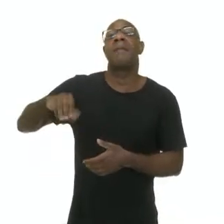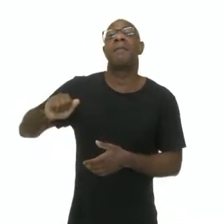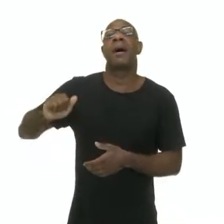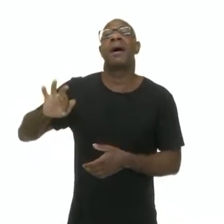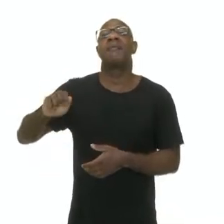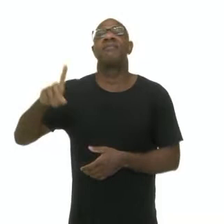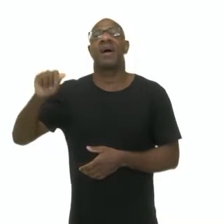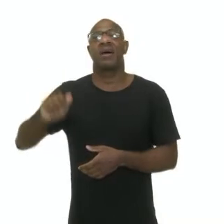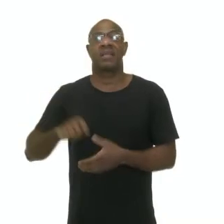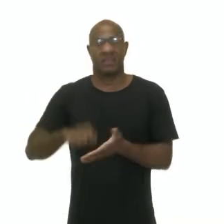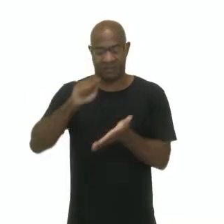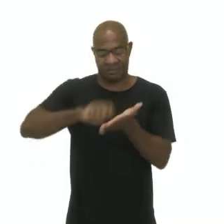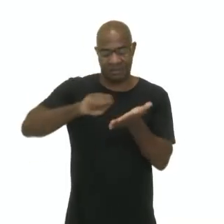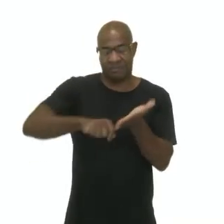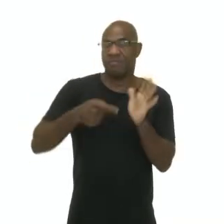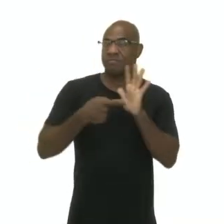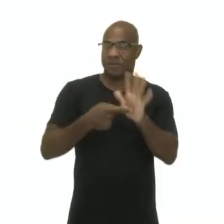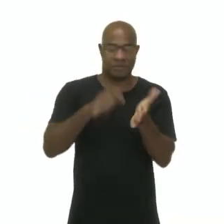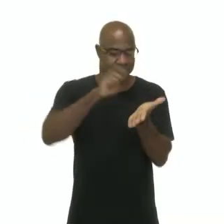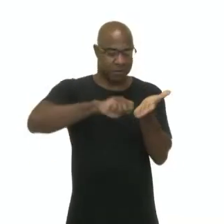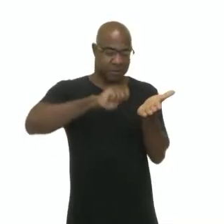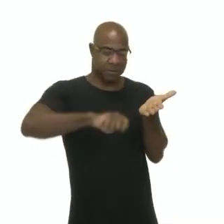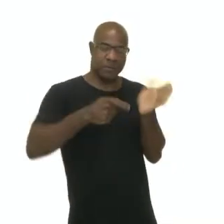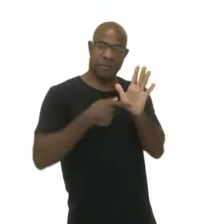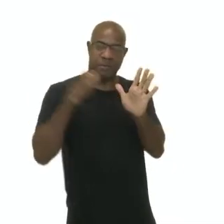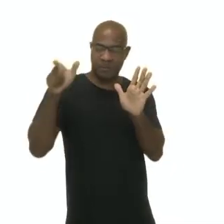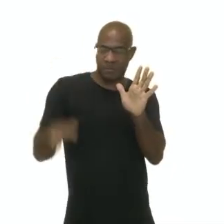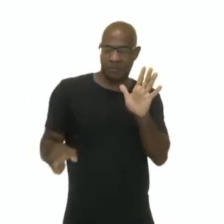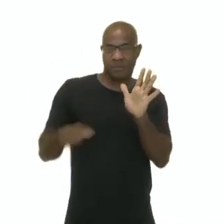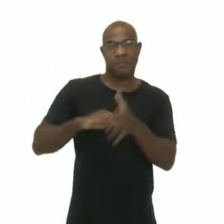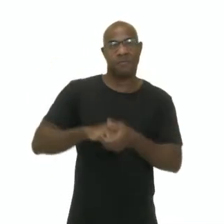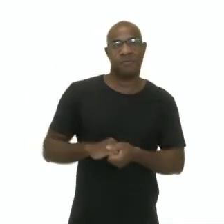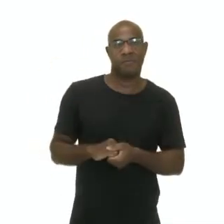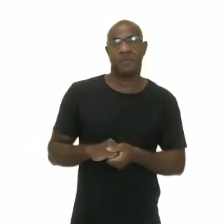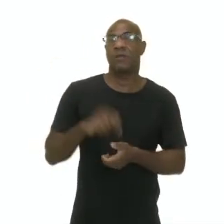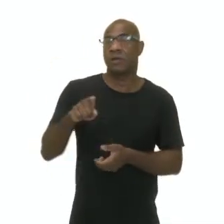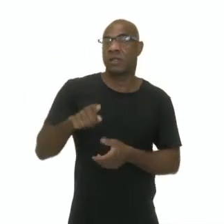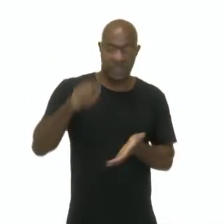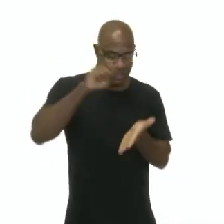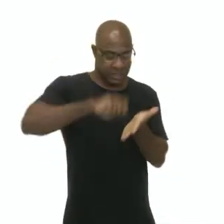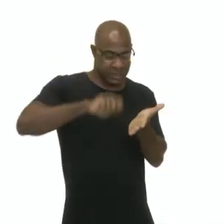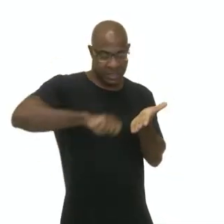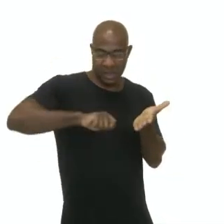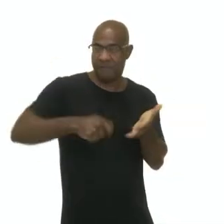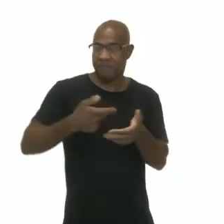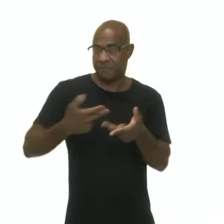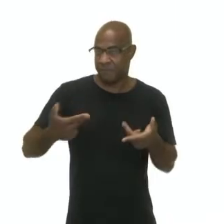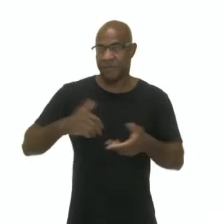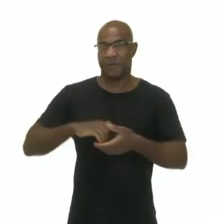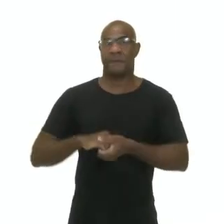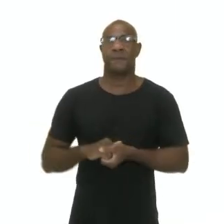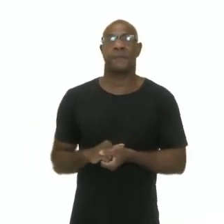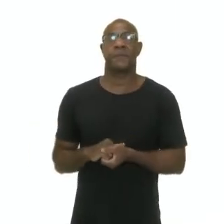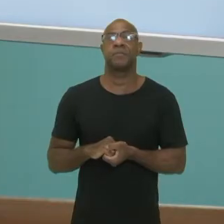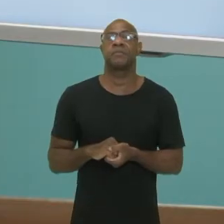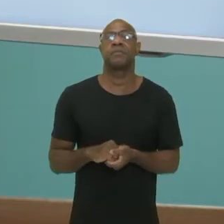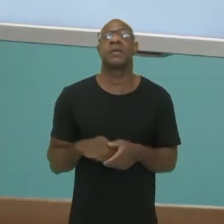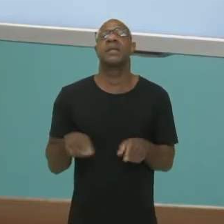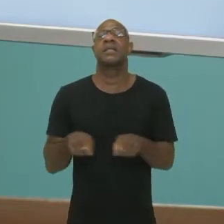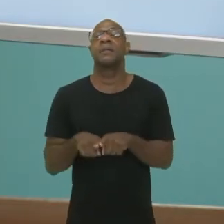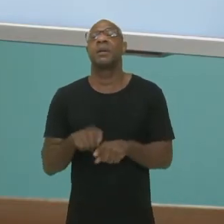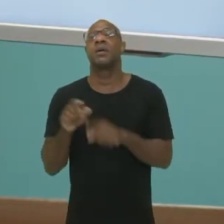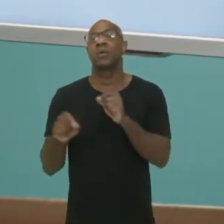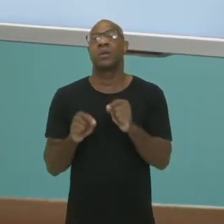uma pequena apresentação personal sobre ti, destacando quem eres, onde vives, que